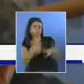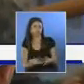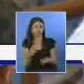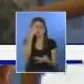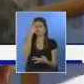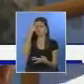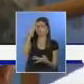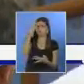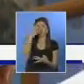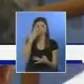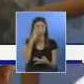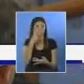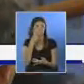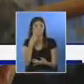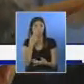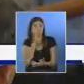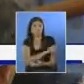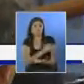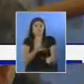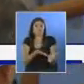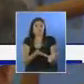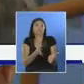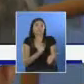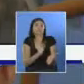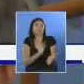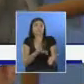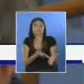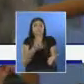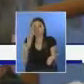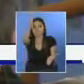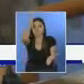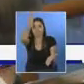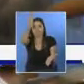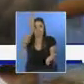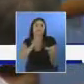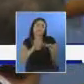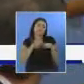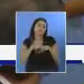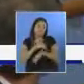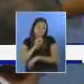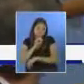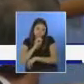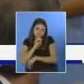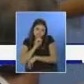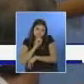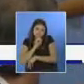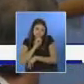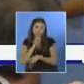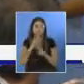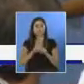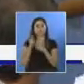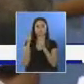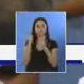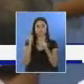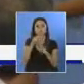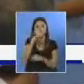racionalidade, com argumentos convencíveis, seja humilde. Fica sentadinho, quietinho. Não precisa ofender.